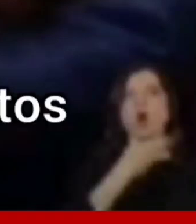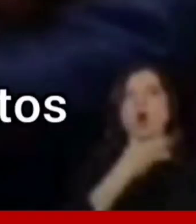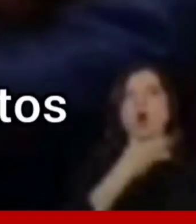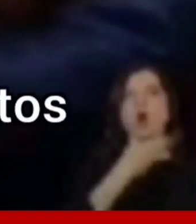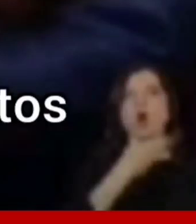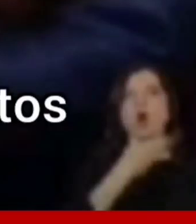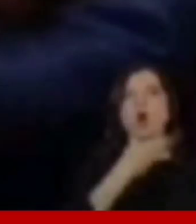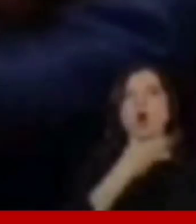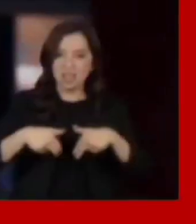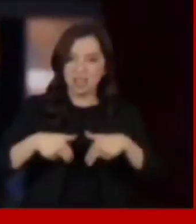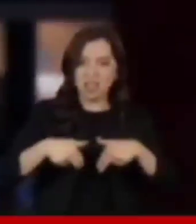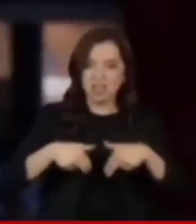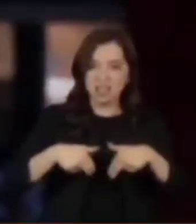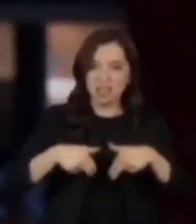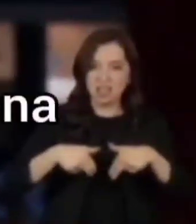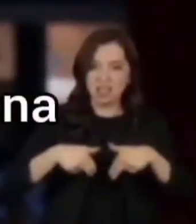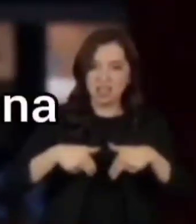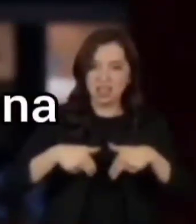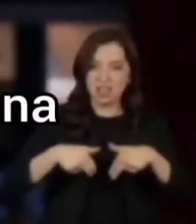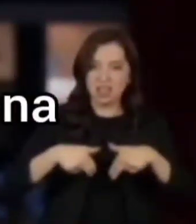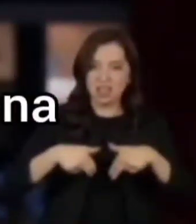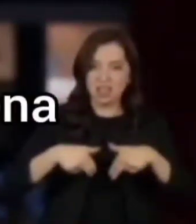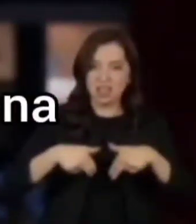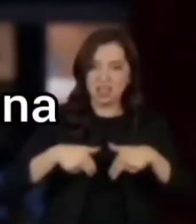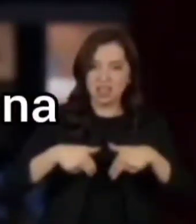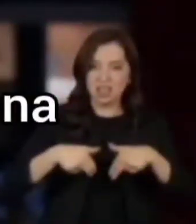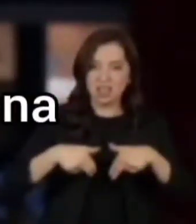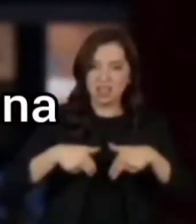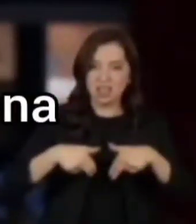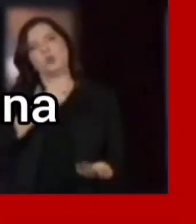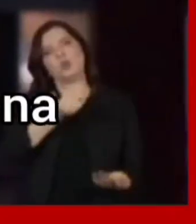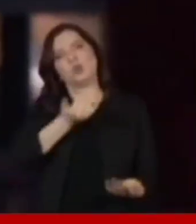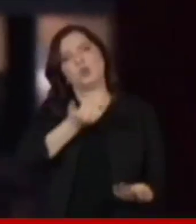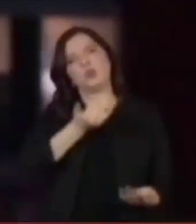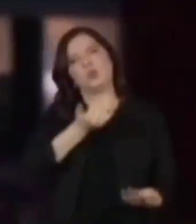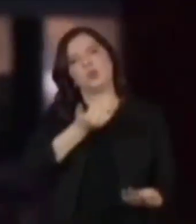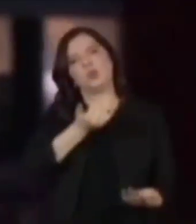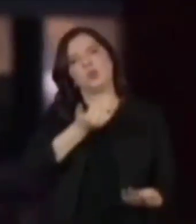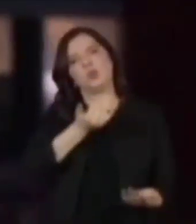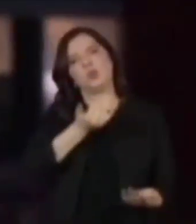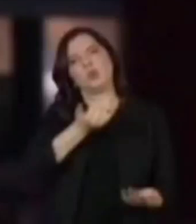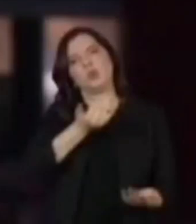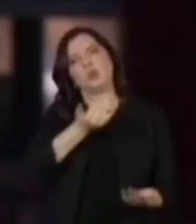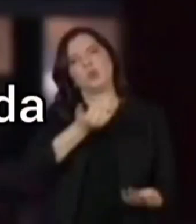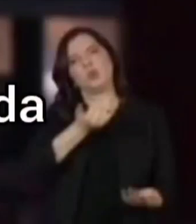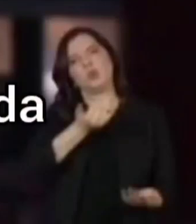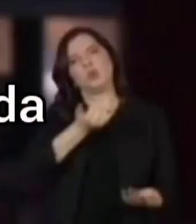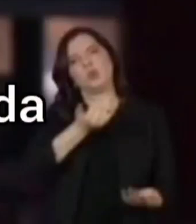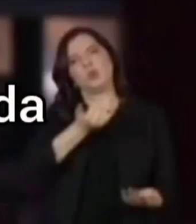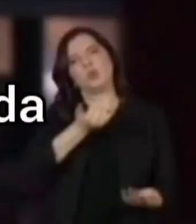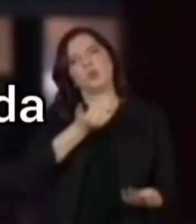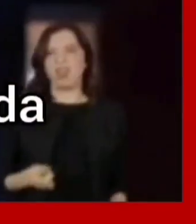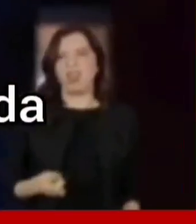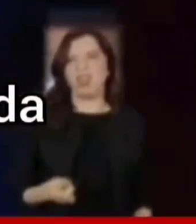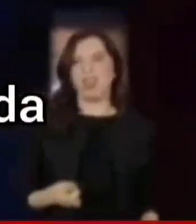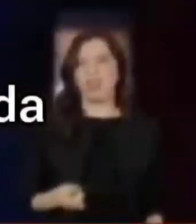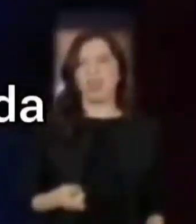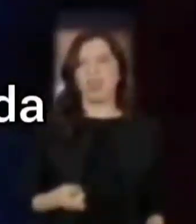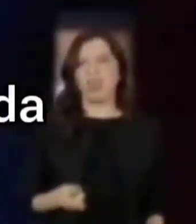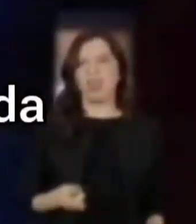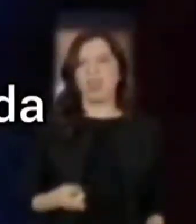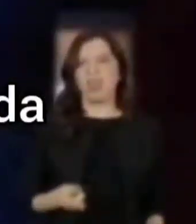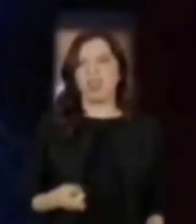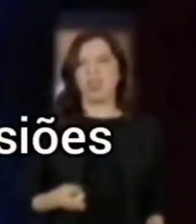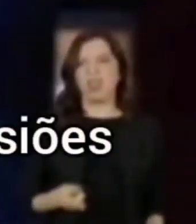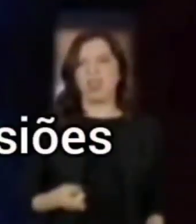desentendimentos entre os dois candidatos. A tensão começou quando Marçal questionou da Atena sobre sua candidatura, acusando-o de palhaçada, insinuando que ele desistiria